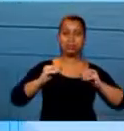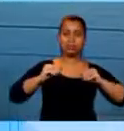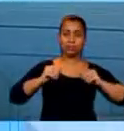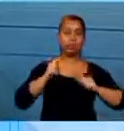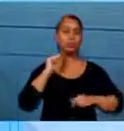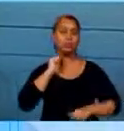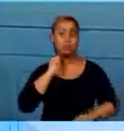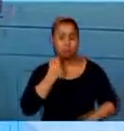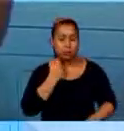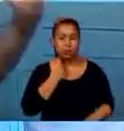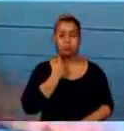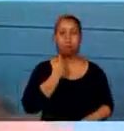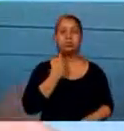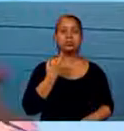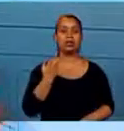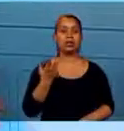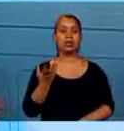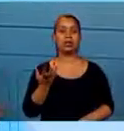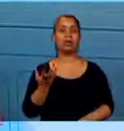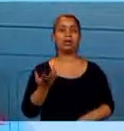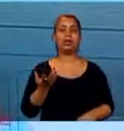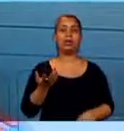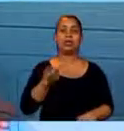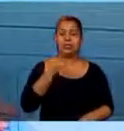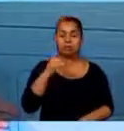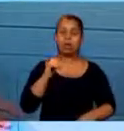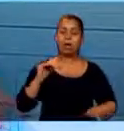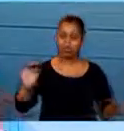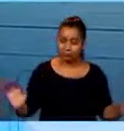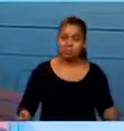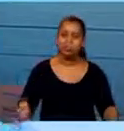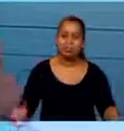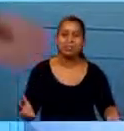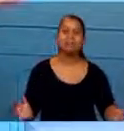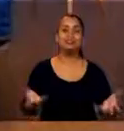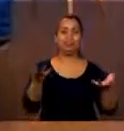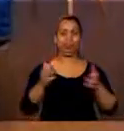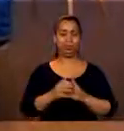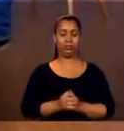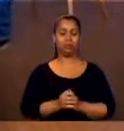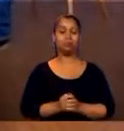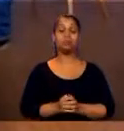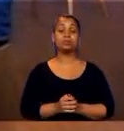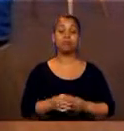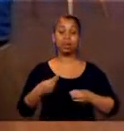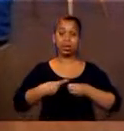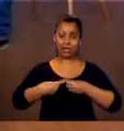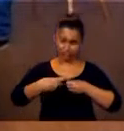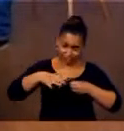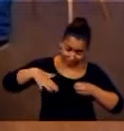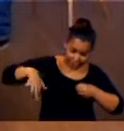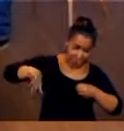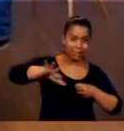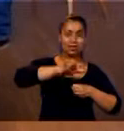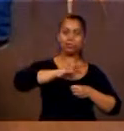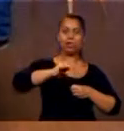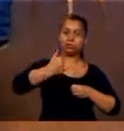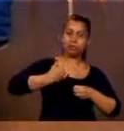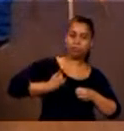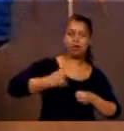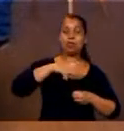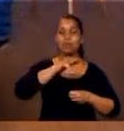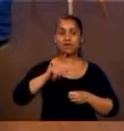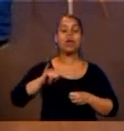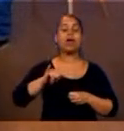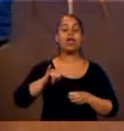estão sujas e os pais incentivando. Sim, é com essa questão da cidade, vocês até me dizendo que vão